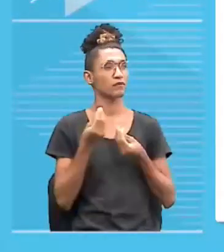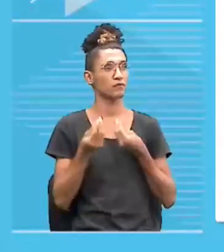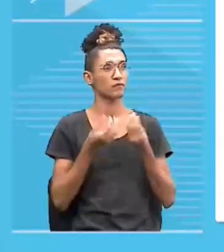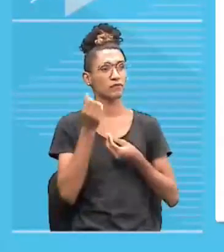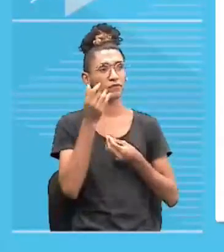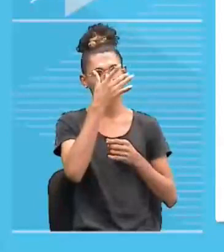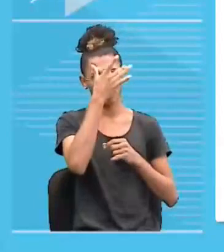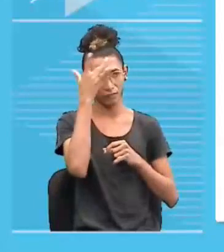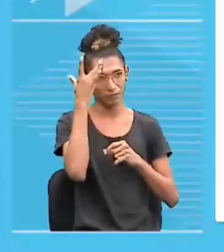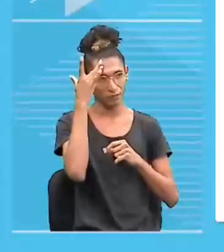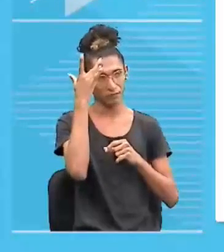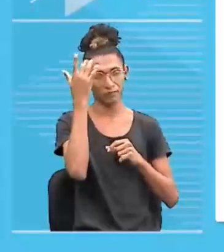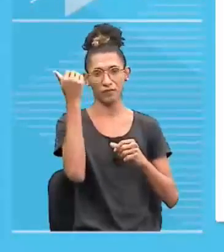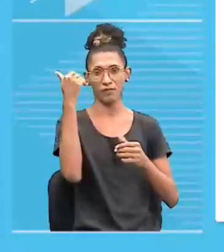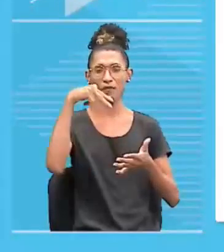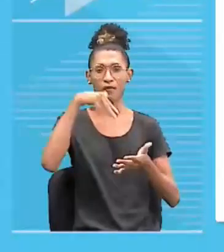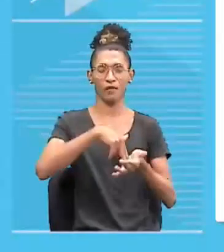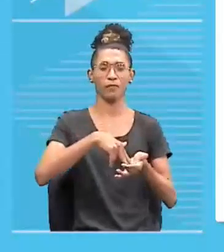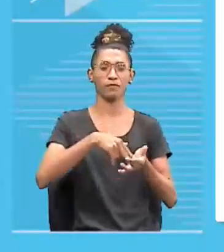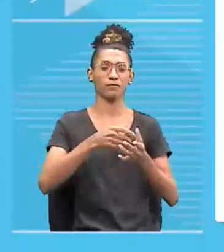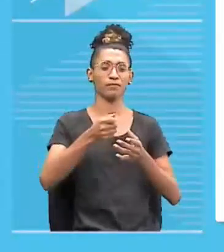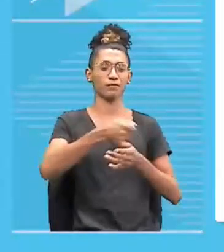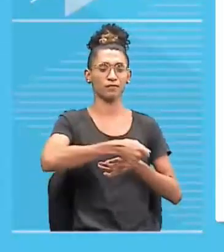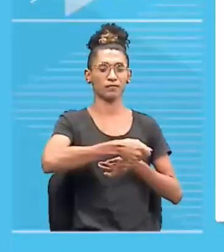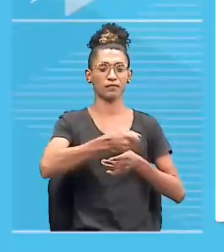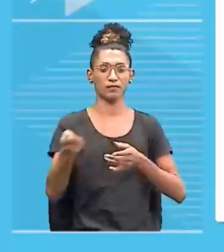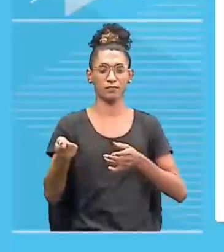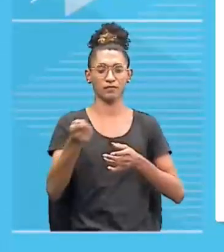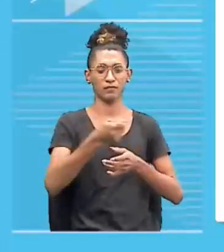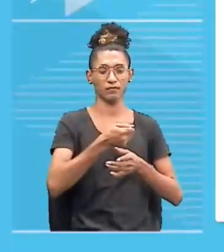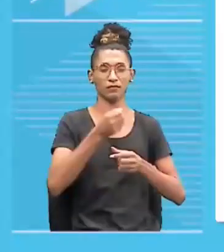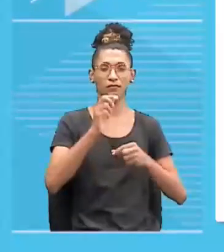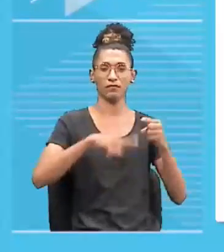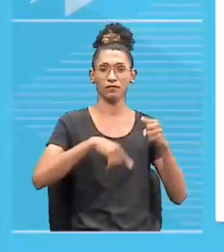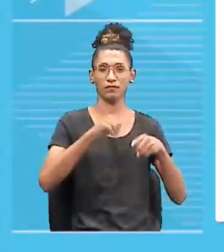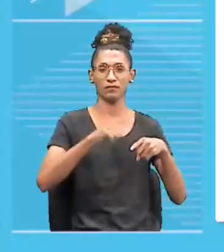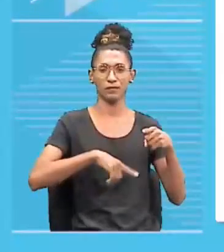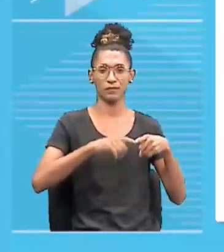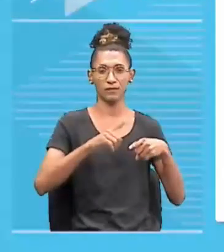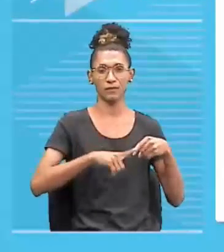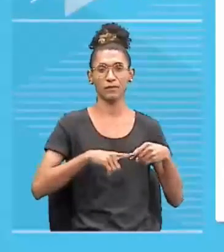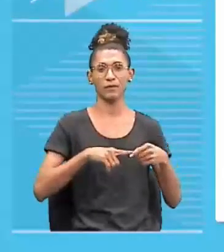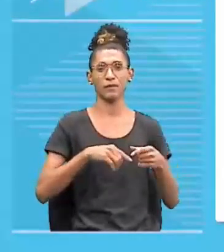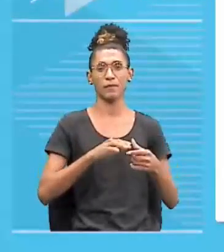manuseando essas máquinas, manuseando ferramentas.